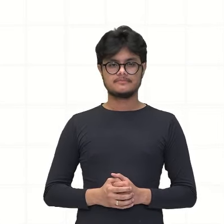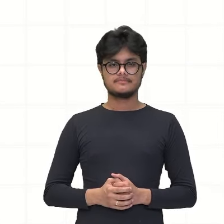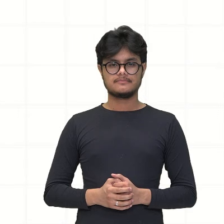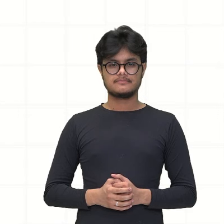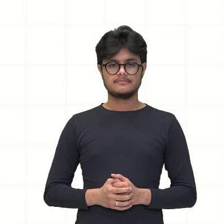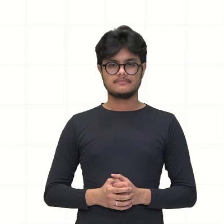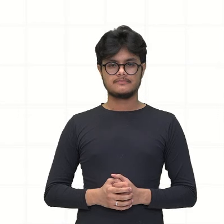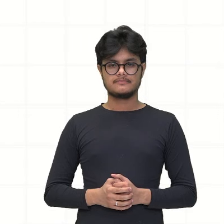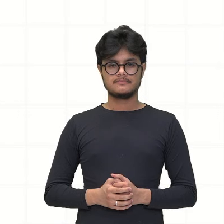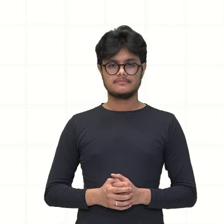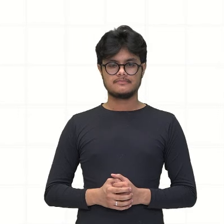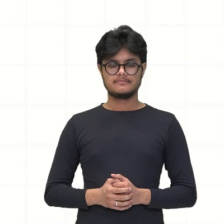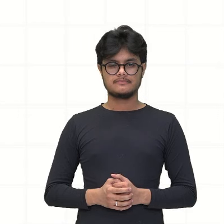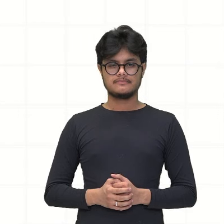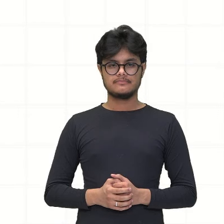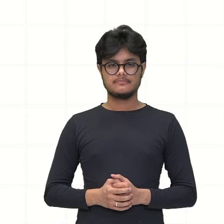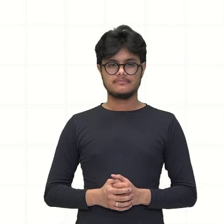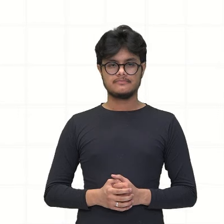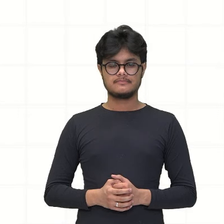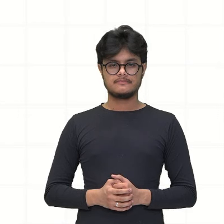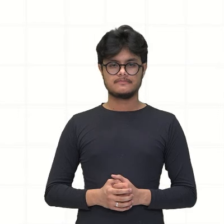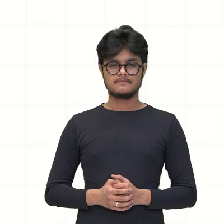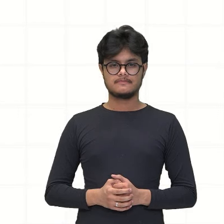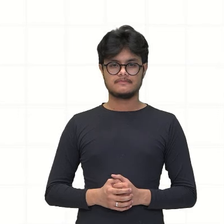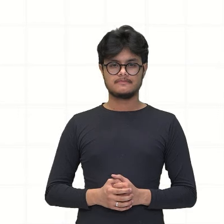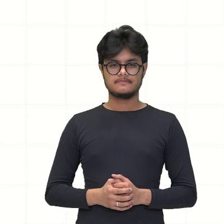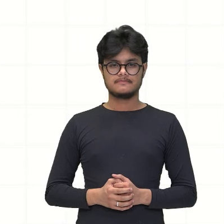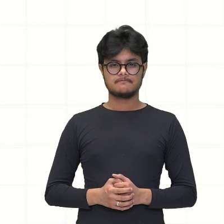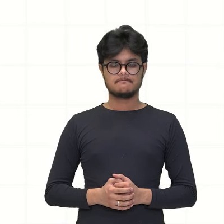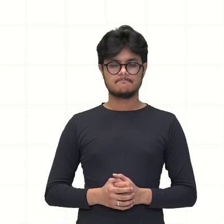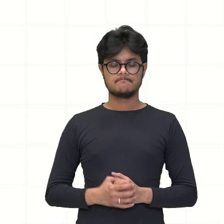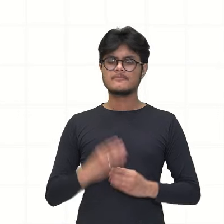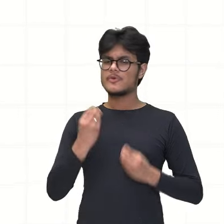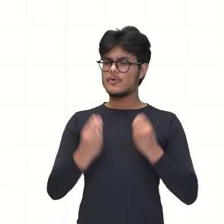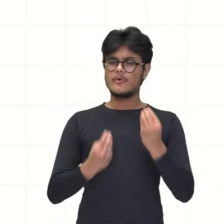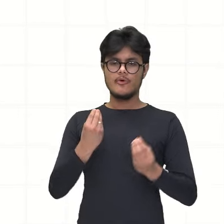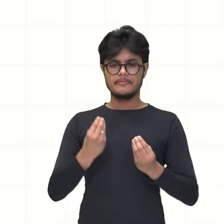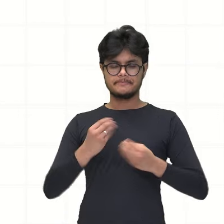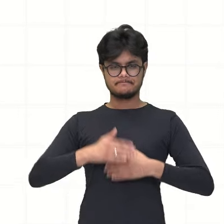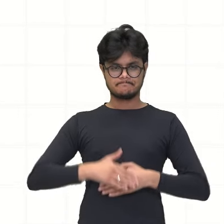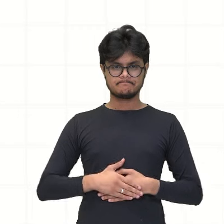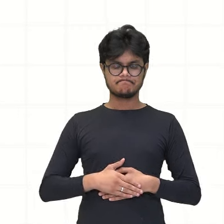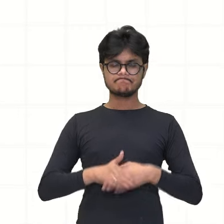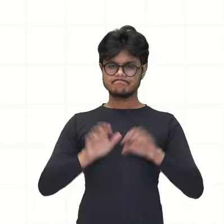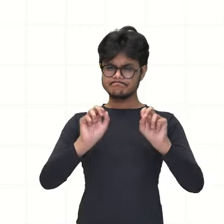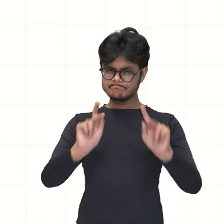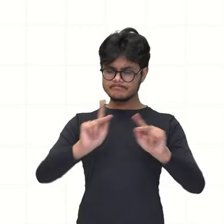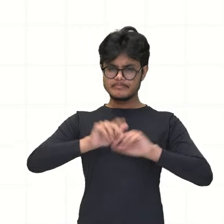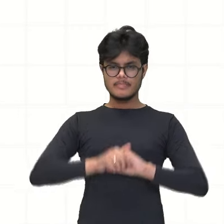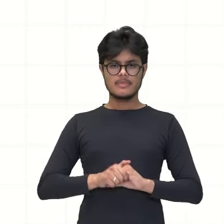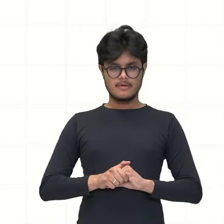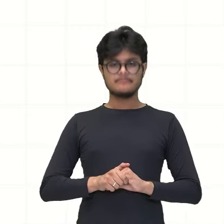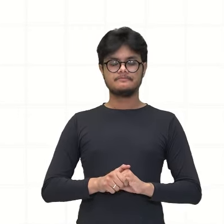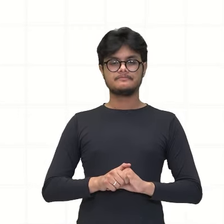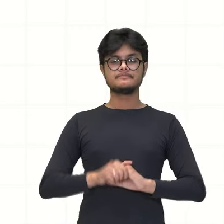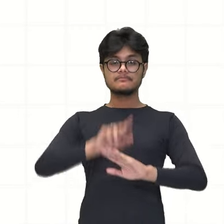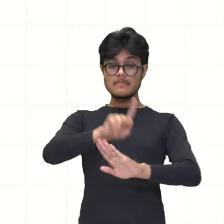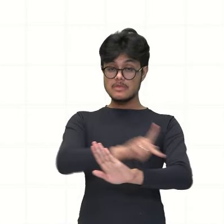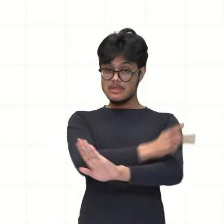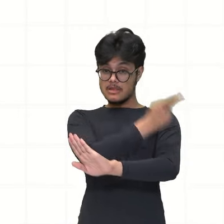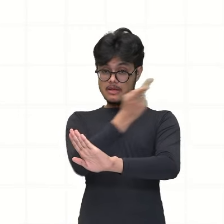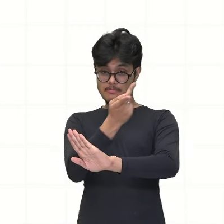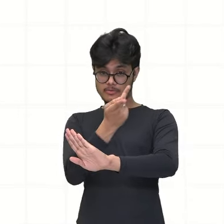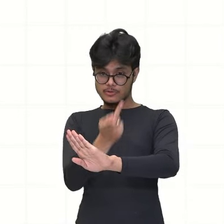4.880. Tranquilo? E agora, professor, o que é que eu faço? Faço o seguinte, eu vou subtrair o valor